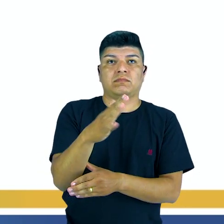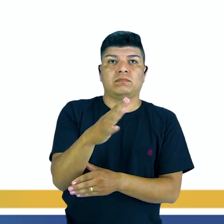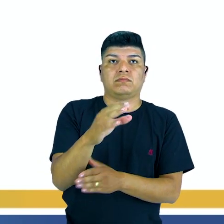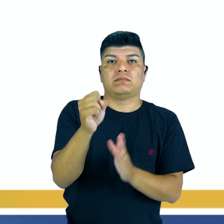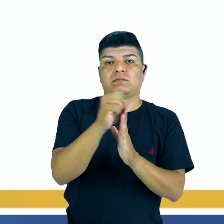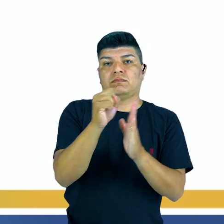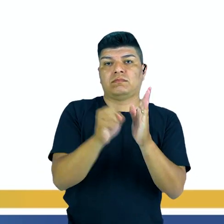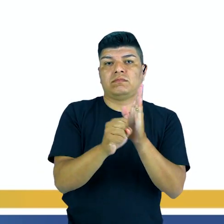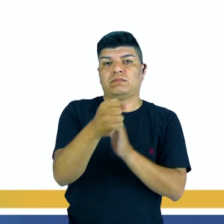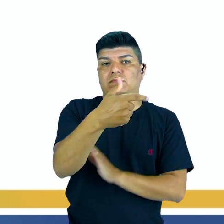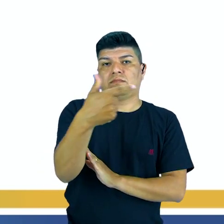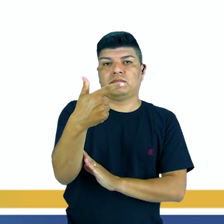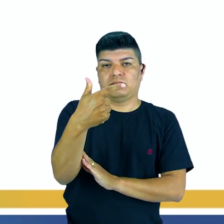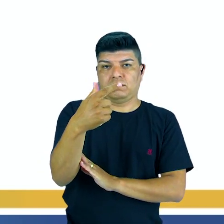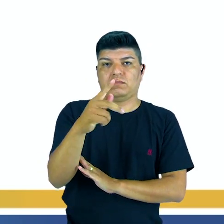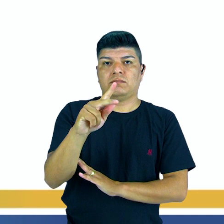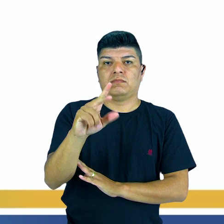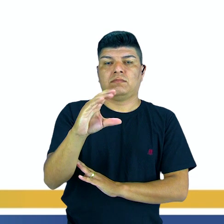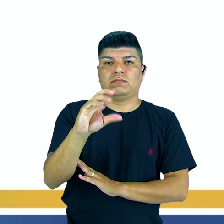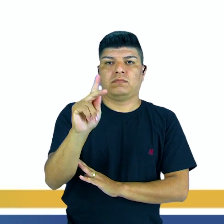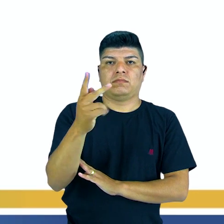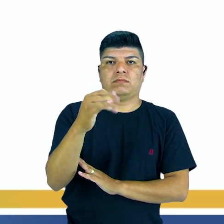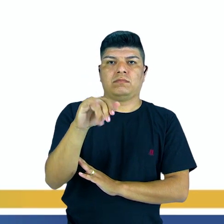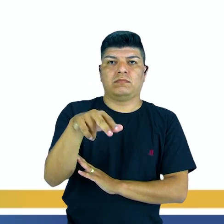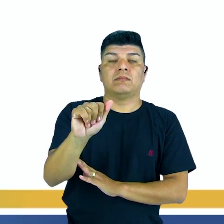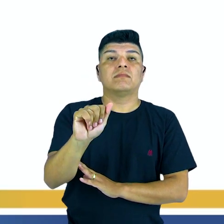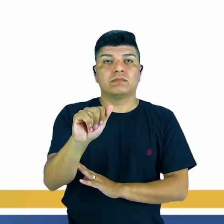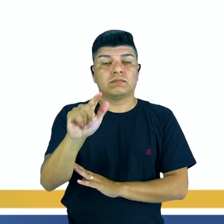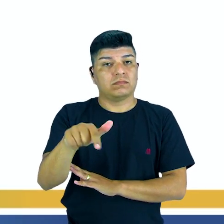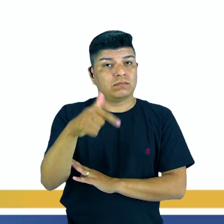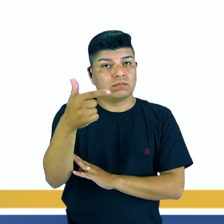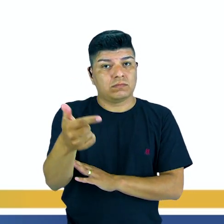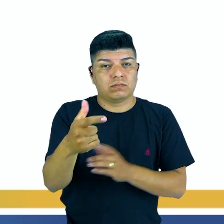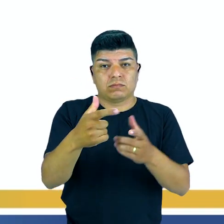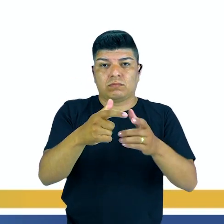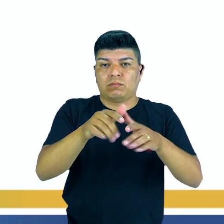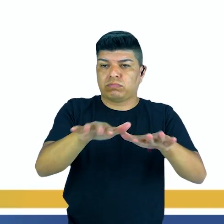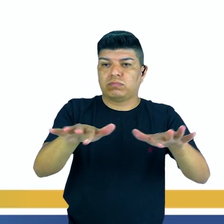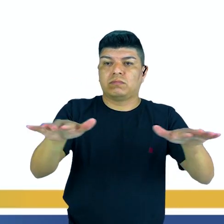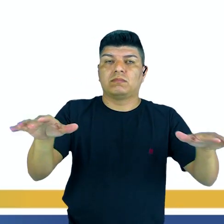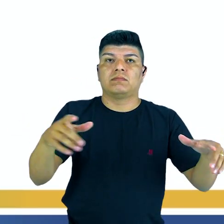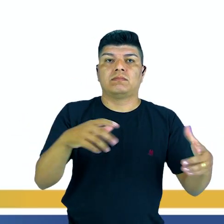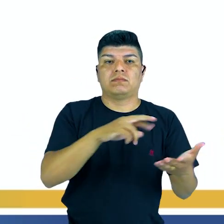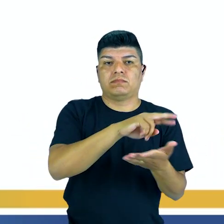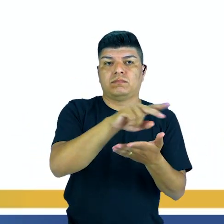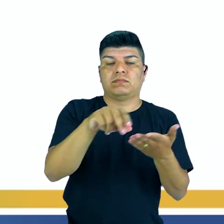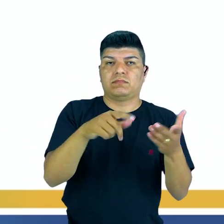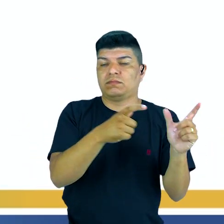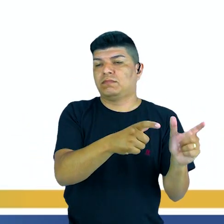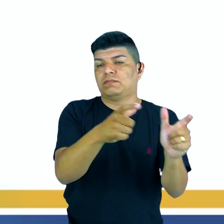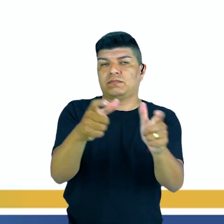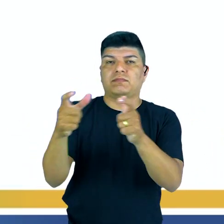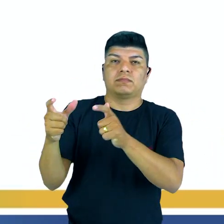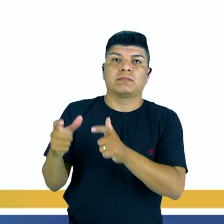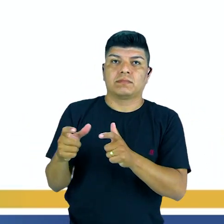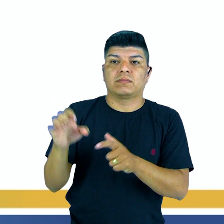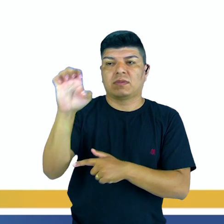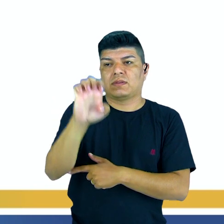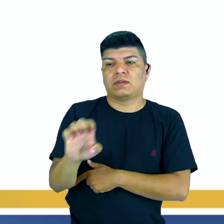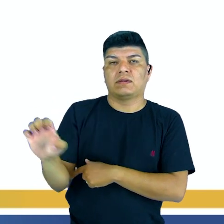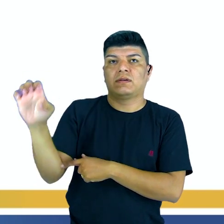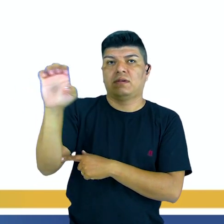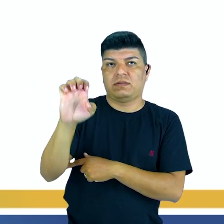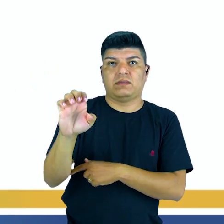século XII, pessoal, lá na China, tá? Depois ela começou a se espalhar por vários outros locais. Teve grande ênfase na Europa